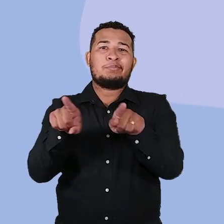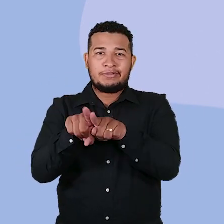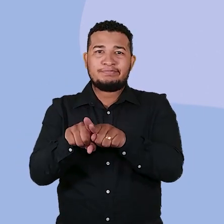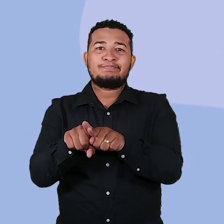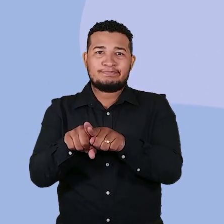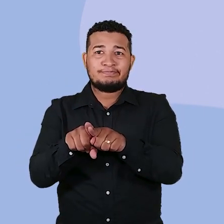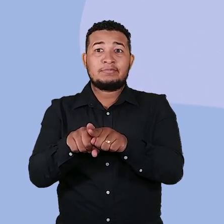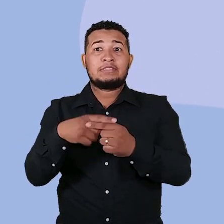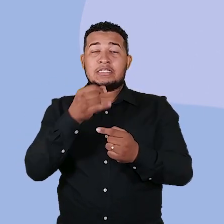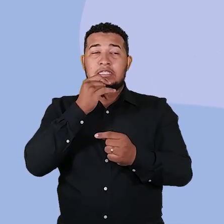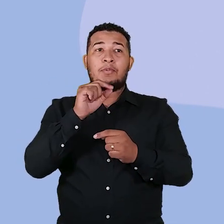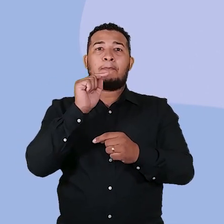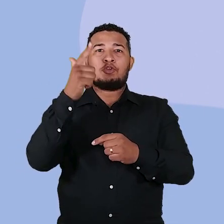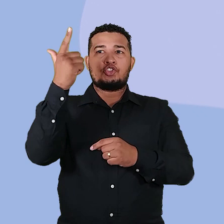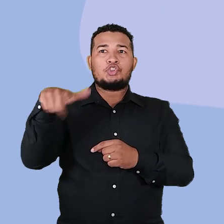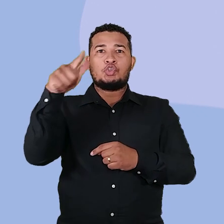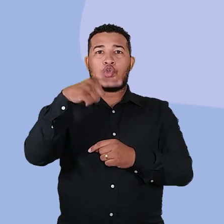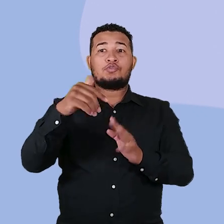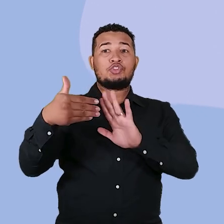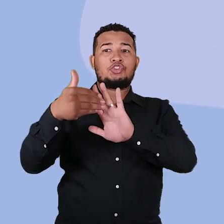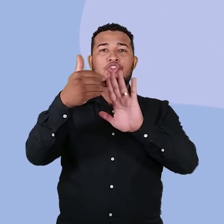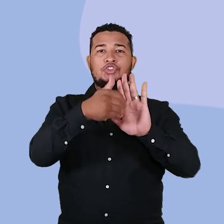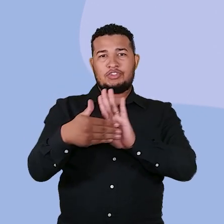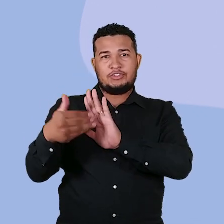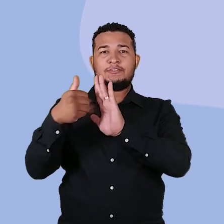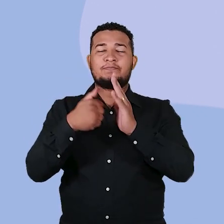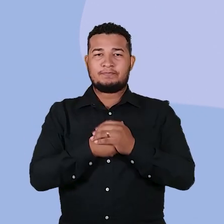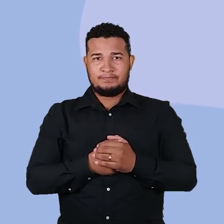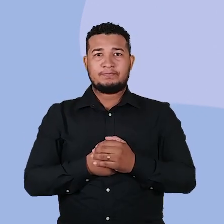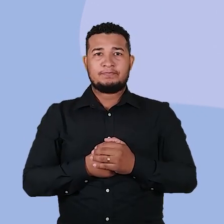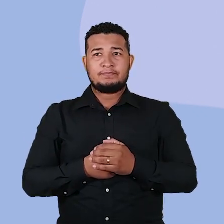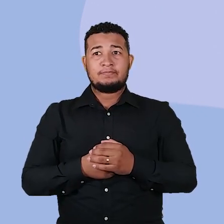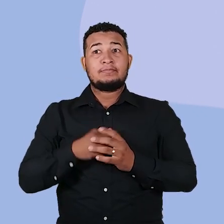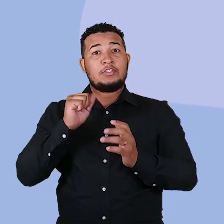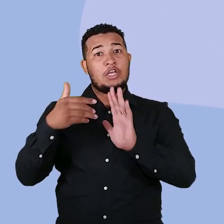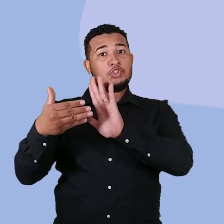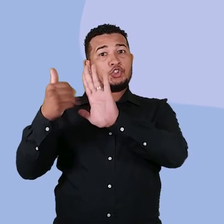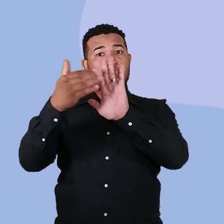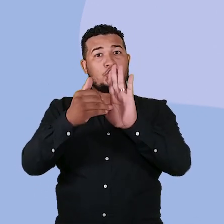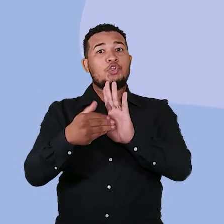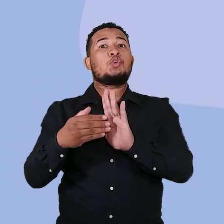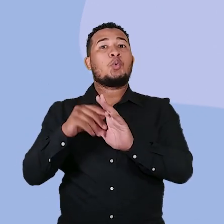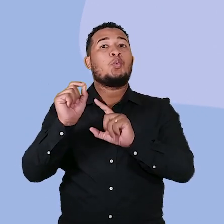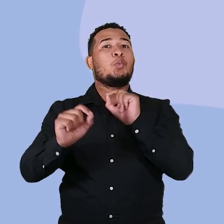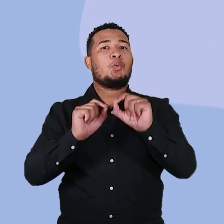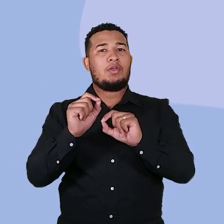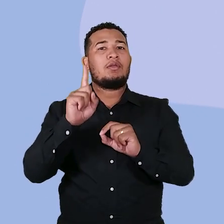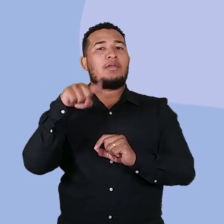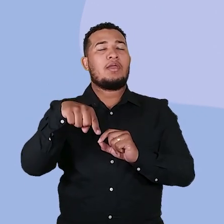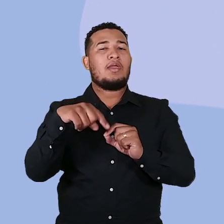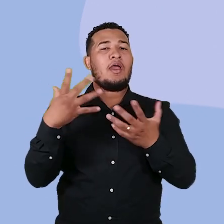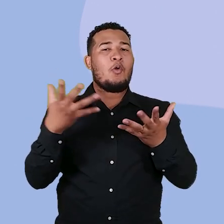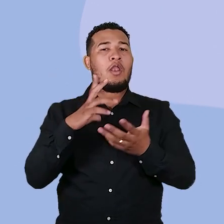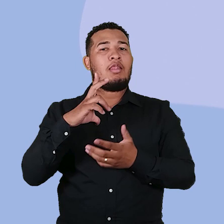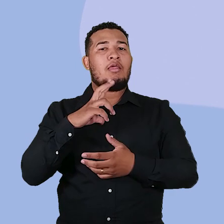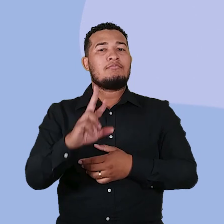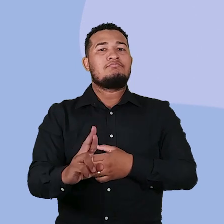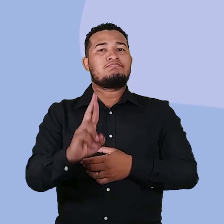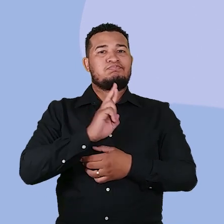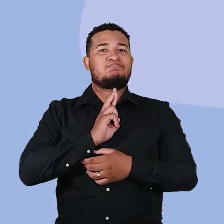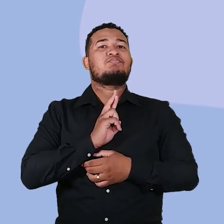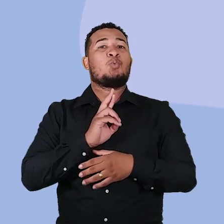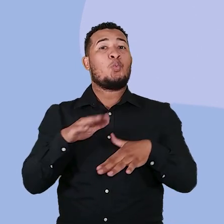múltiplos de 5 então vamos tirar esse circo repetidos e tirando a probabilidade de se cinco